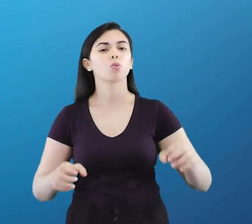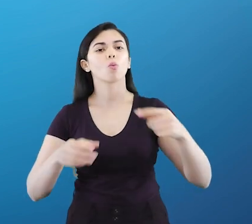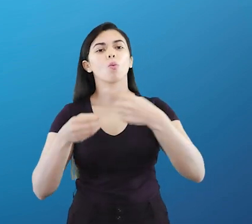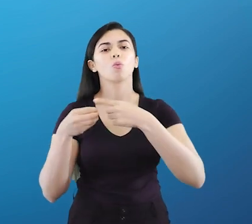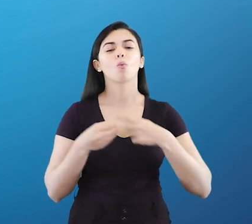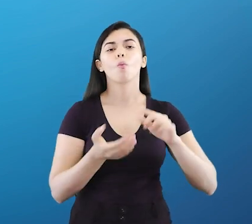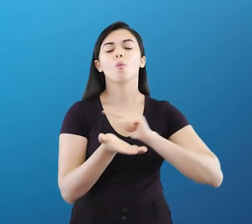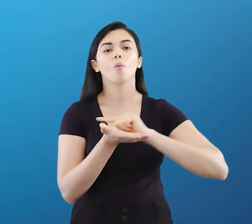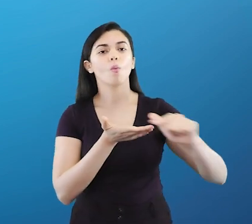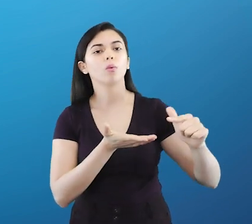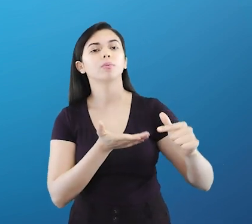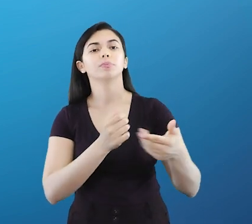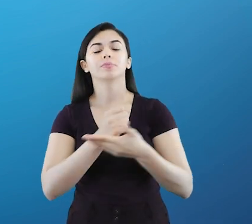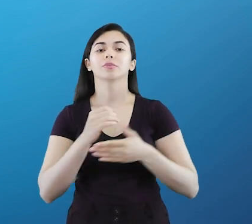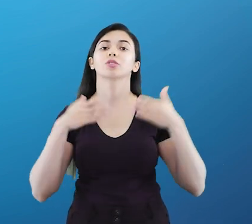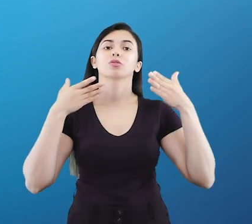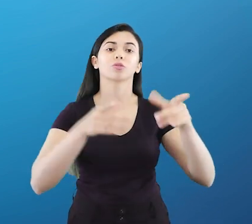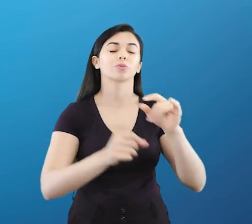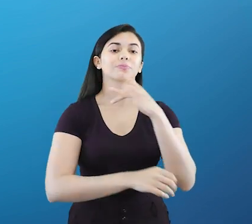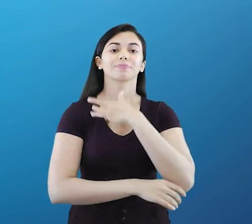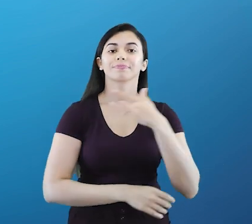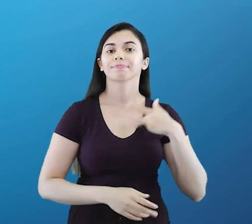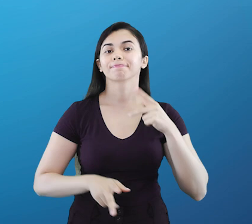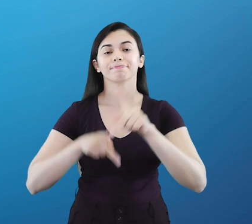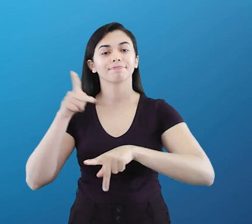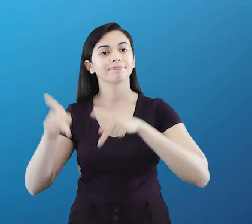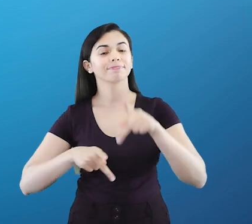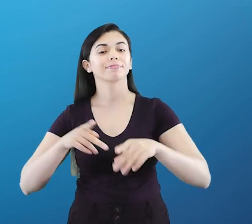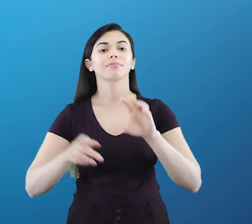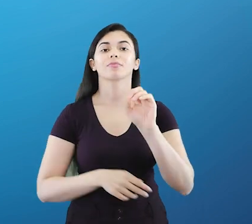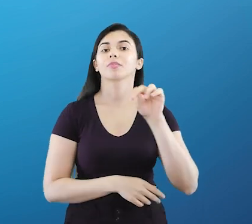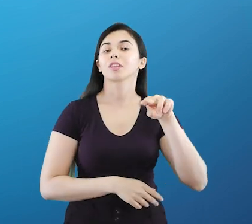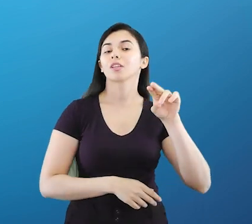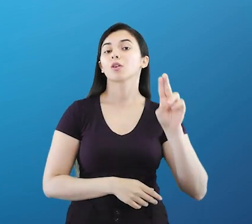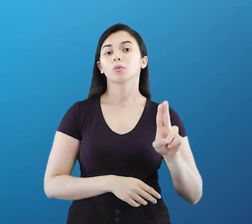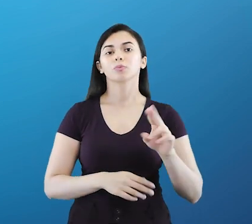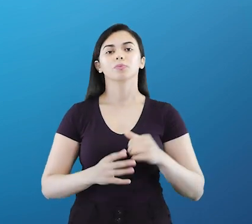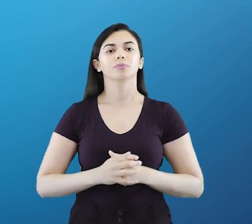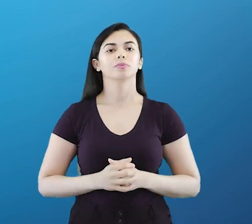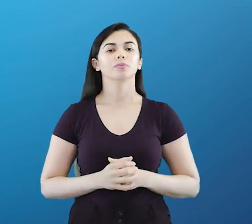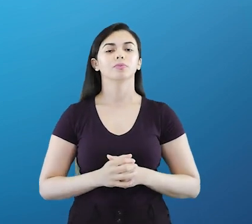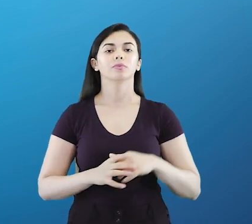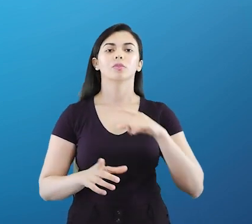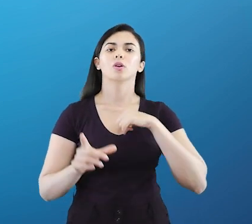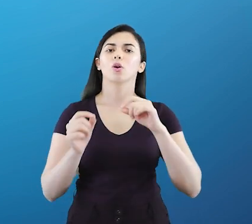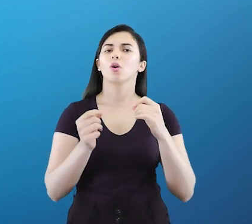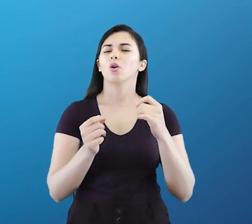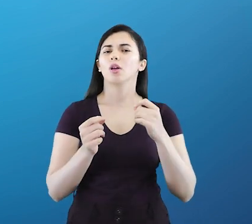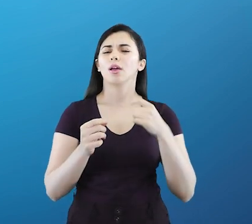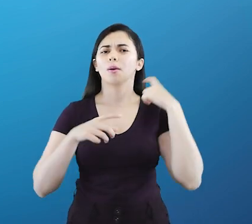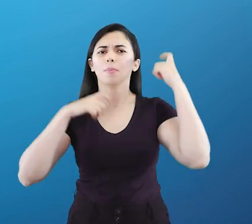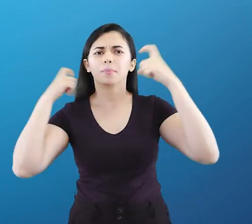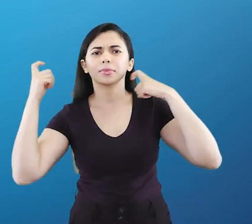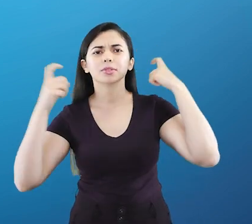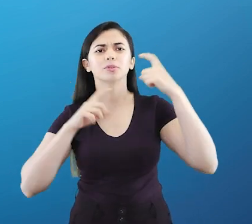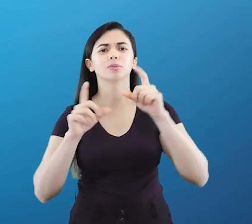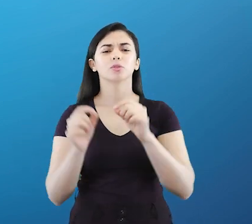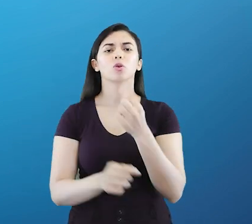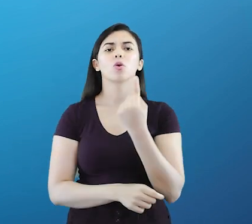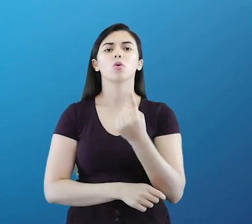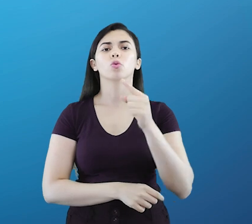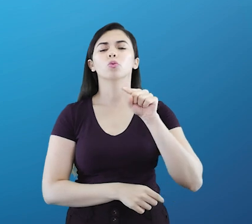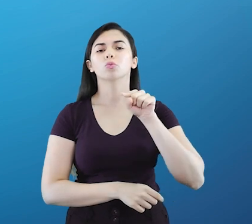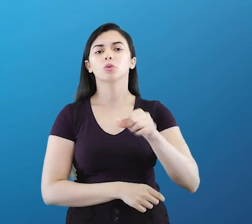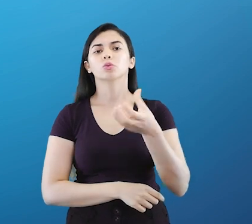reflete diretamente na saúde da população. A ONU, Organizações das Nações Unidas, traz um número preocupante.